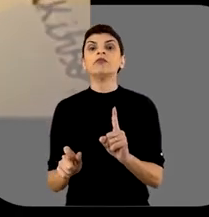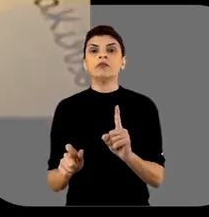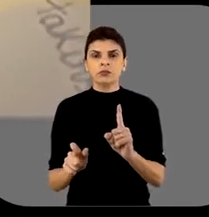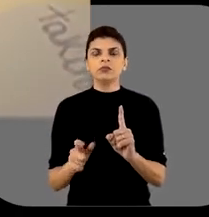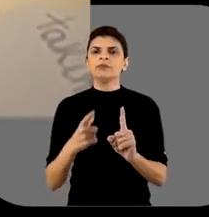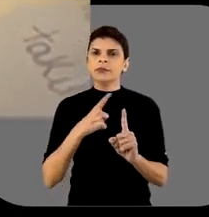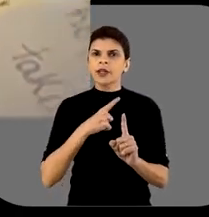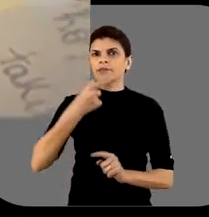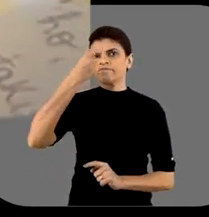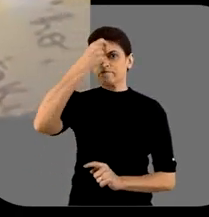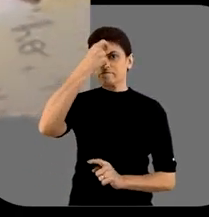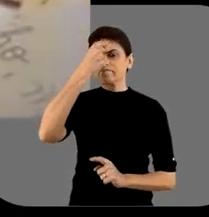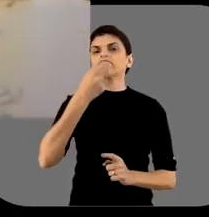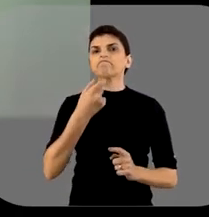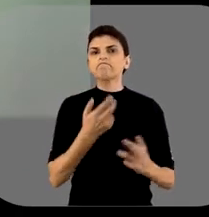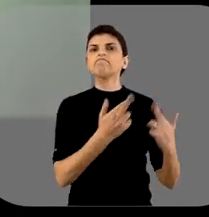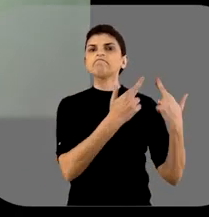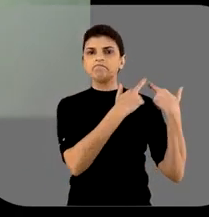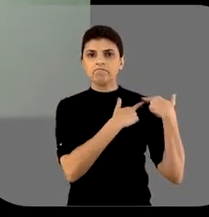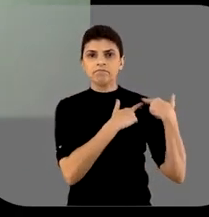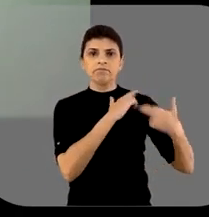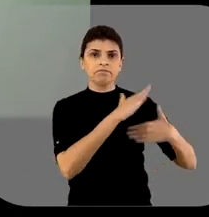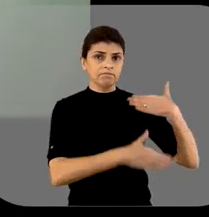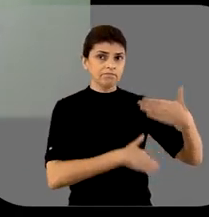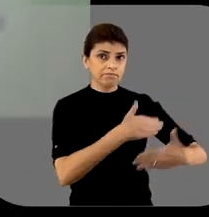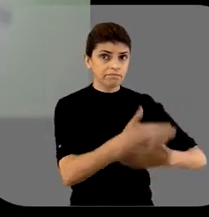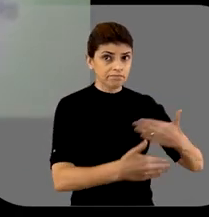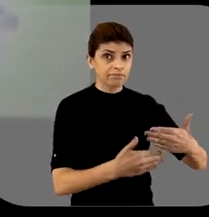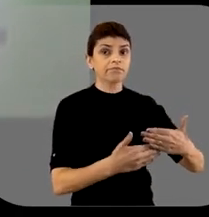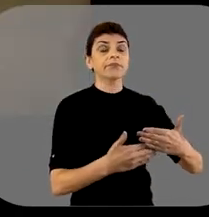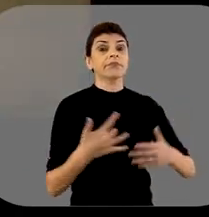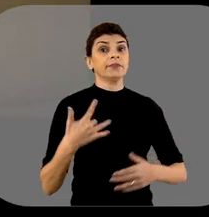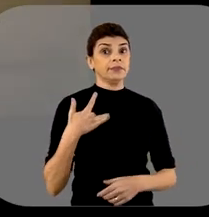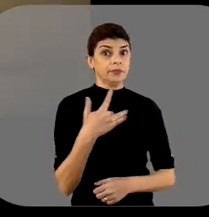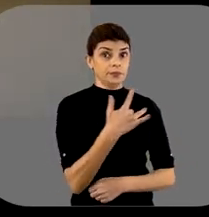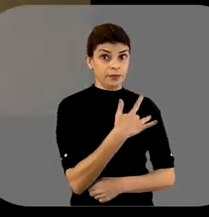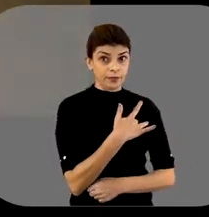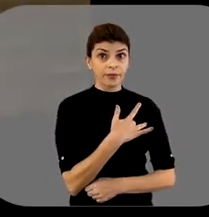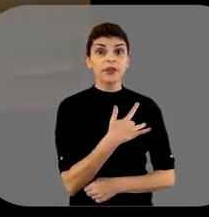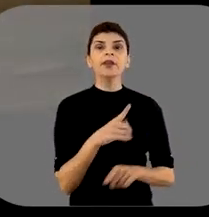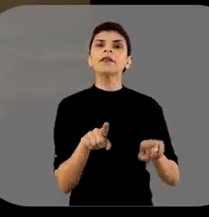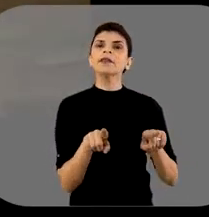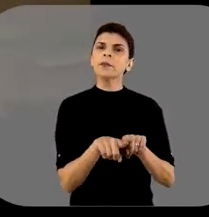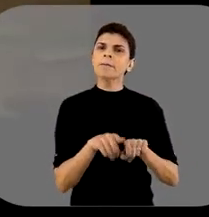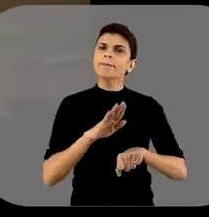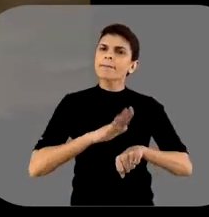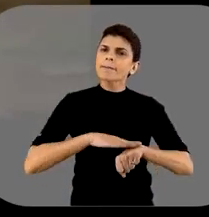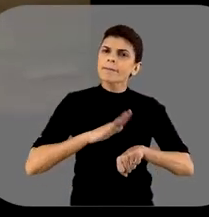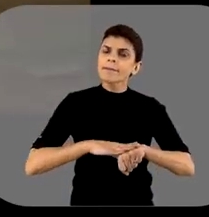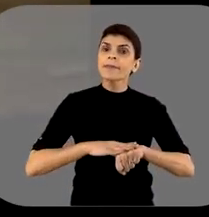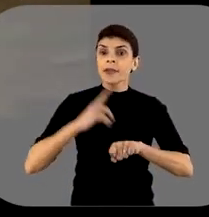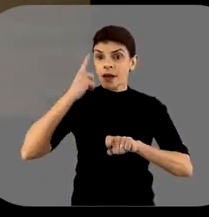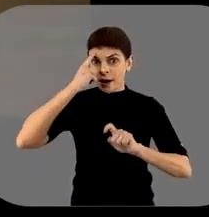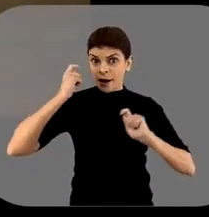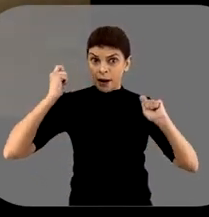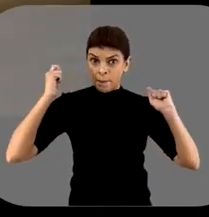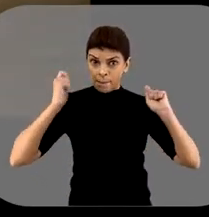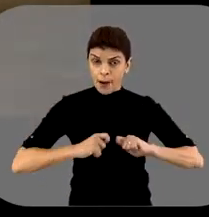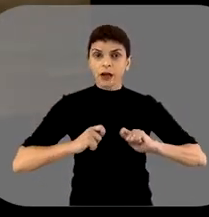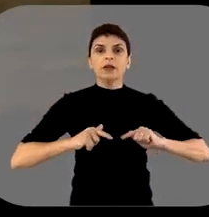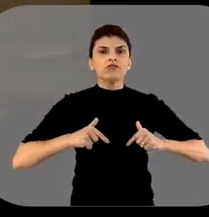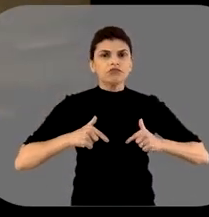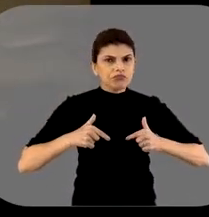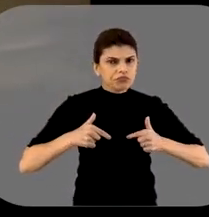que se corresponsabiliza pelo processo de produção de saúde e que o faz somente à medida